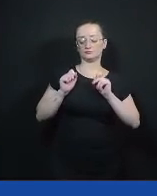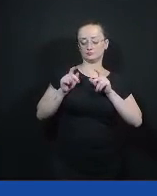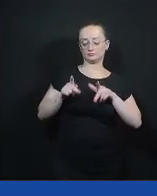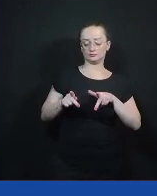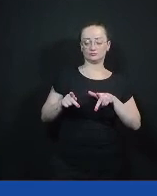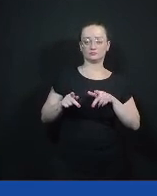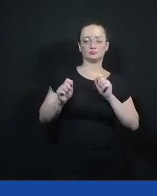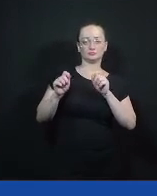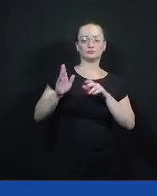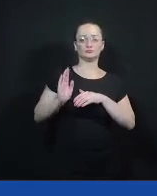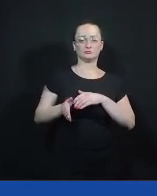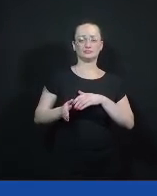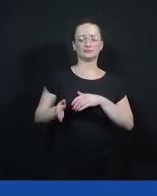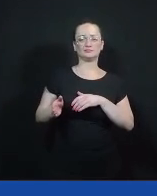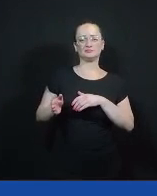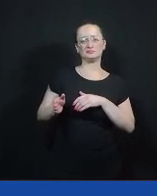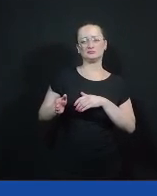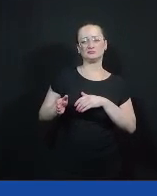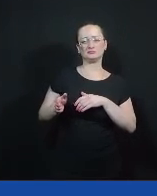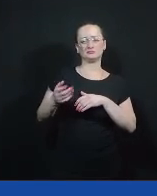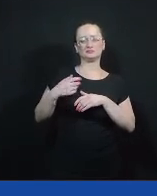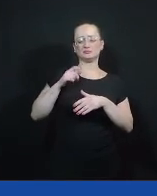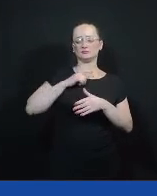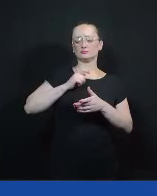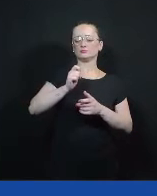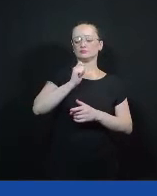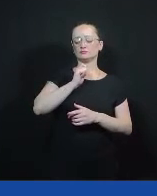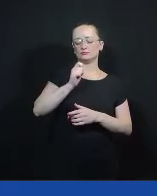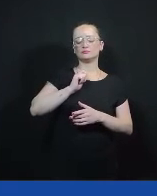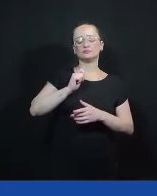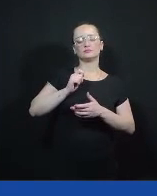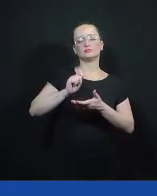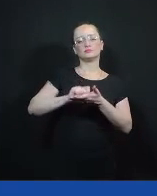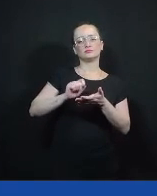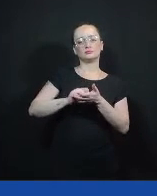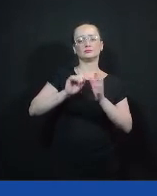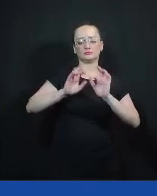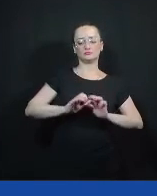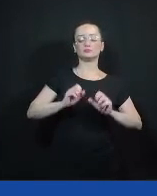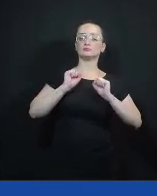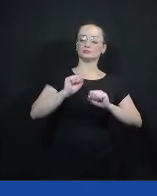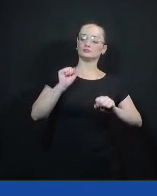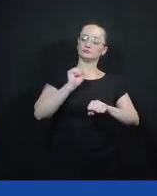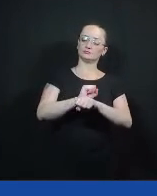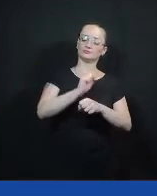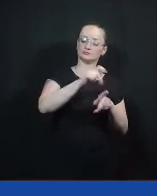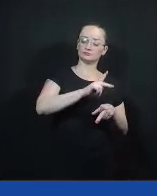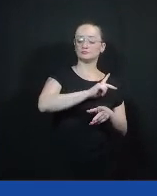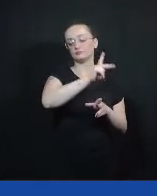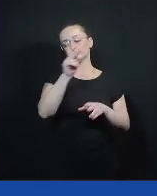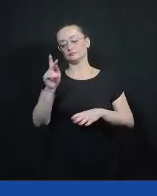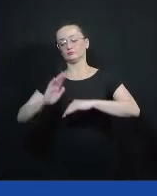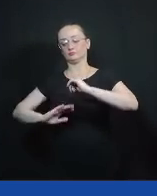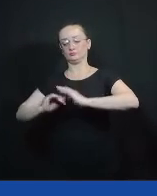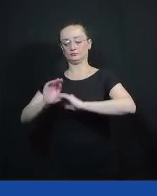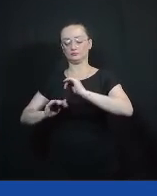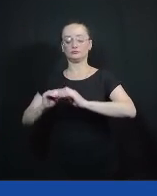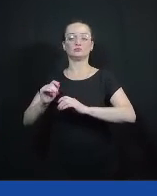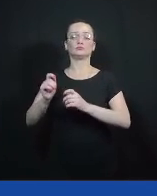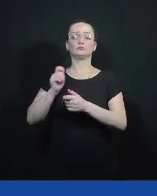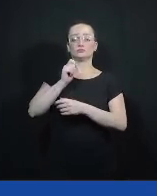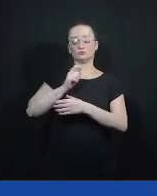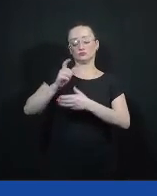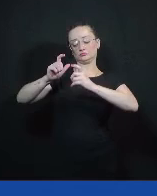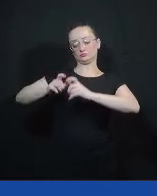aposenta de uma redação de veículo nacional e pode exercer algum tipo de atividade jornalística num âmbito